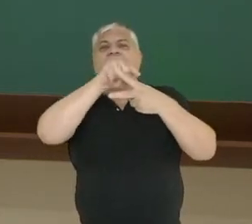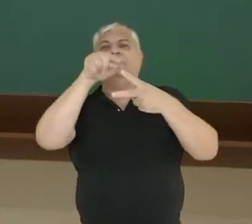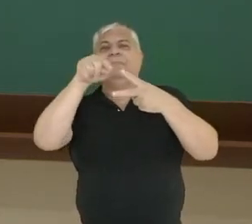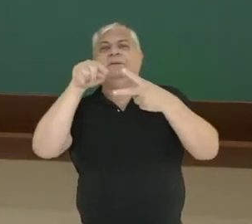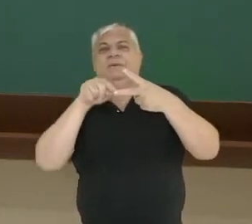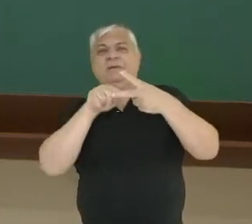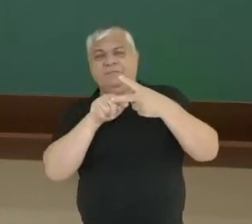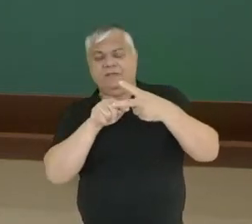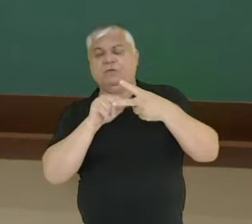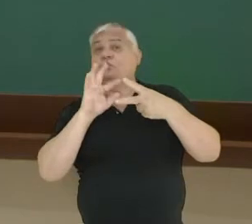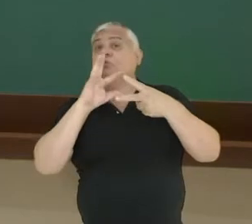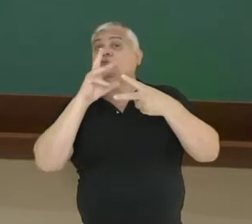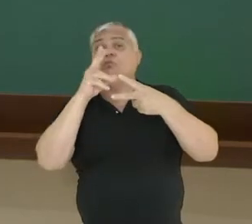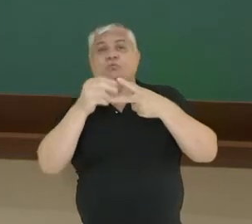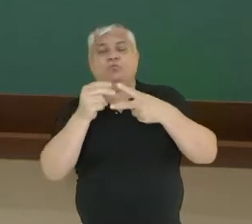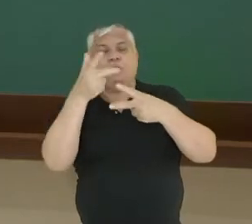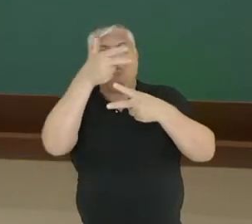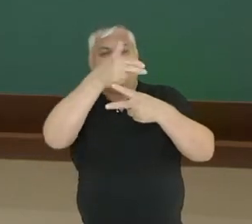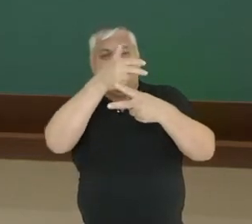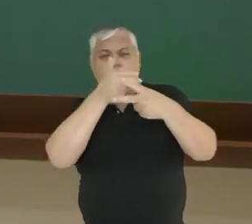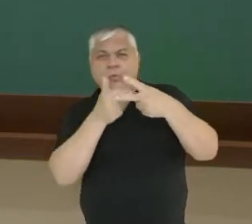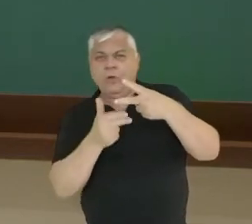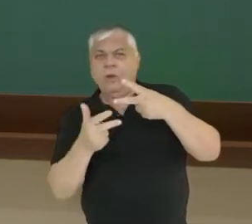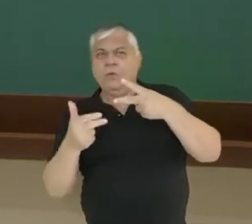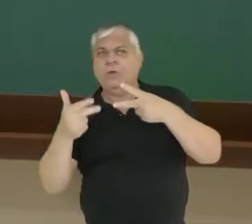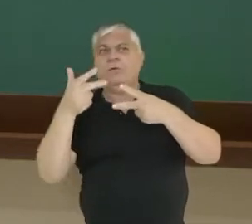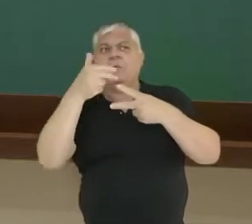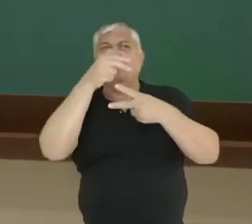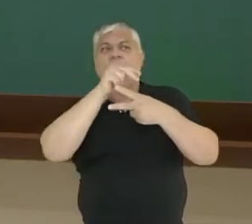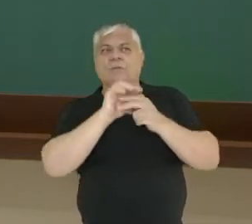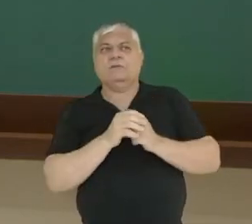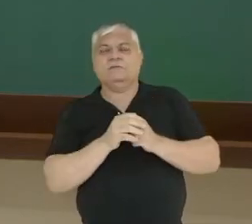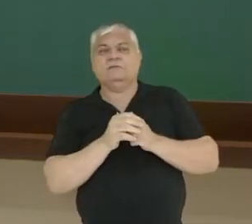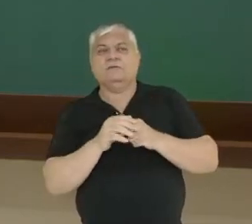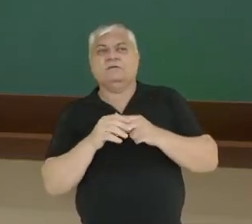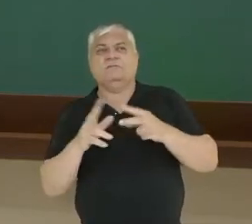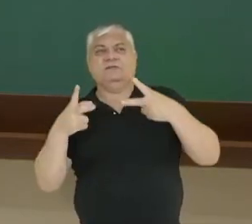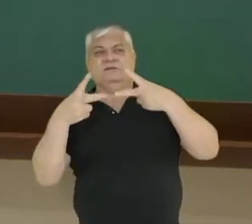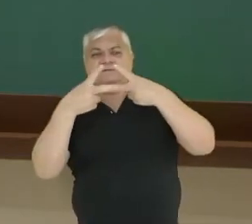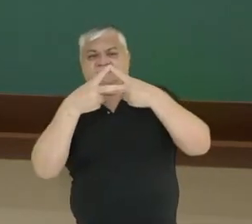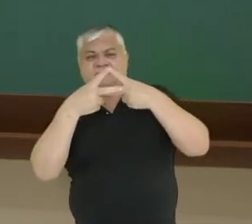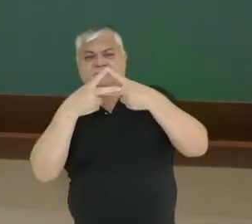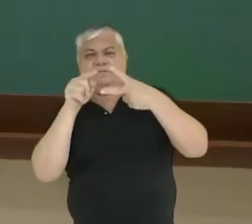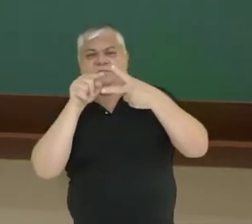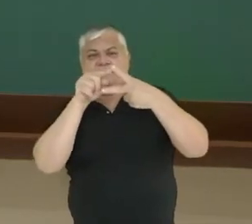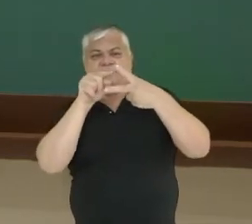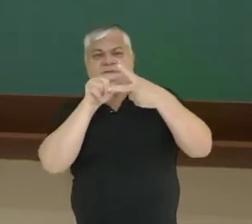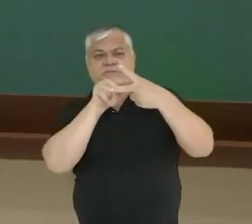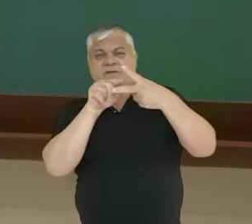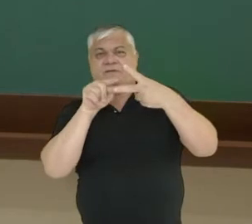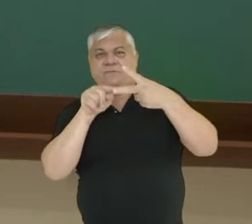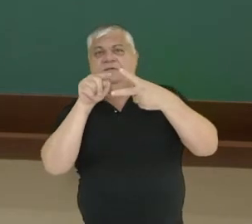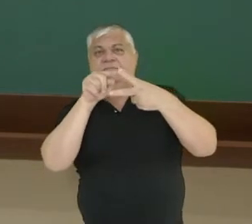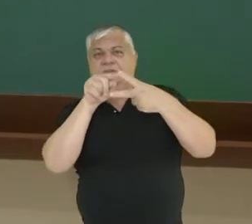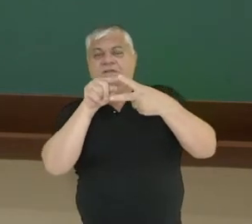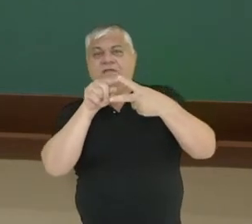ter todos os lados iguais e cada ângulo do triângulo equilátero